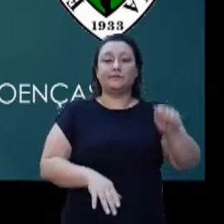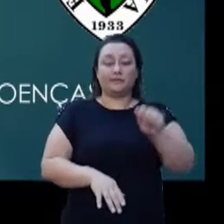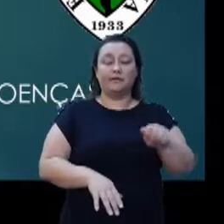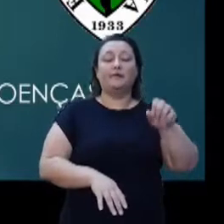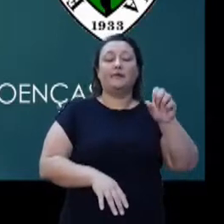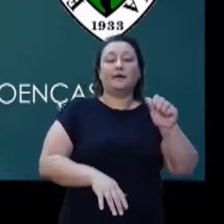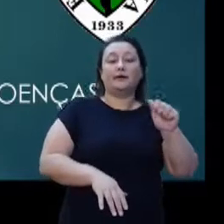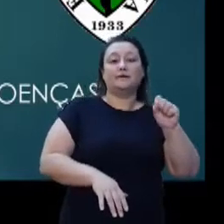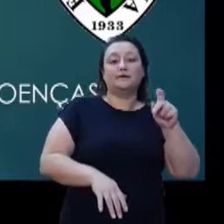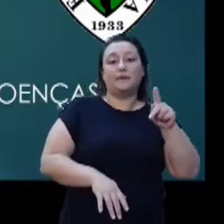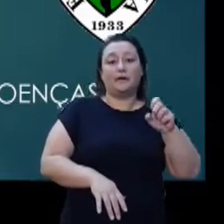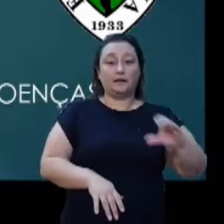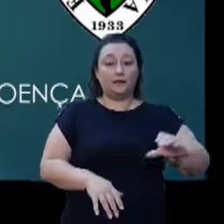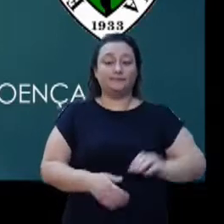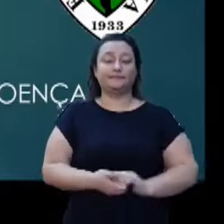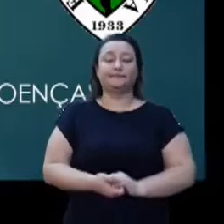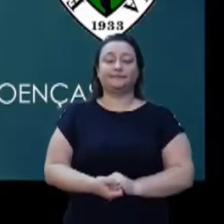Hereditária do Brasil.